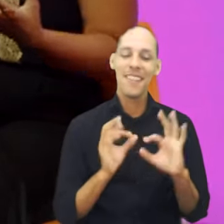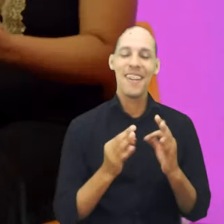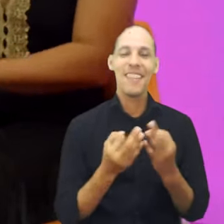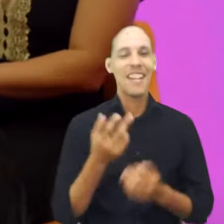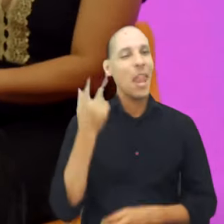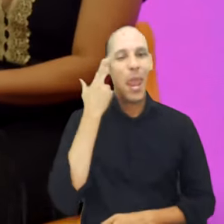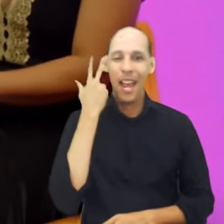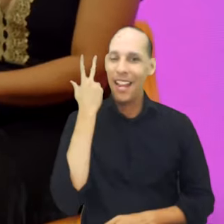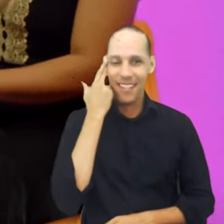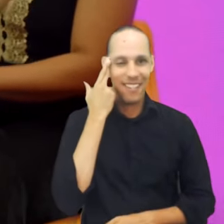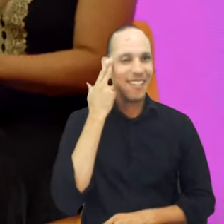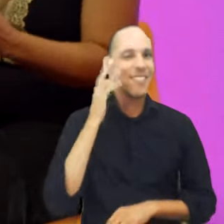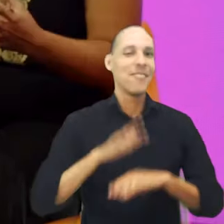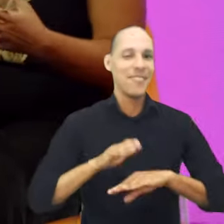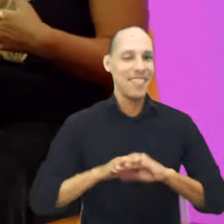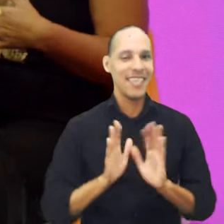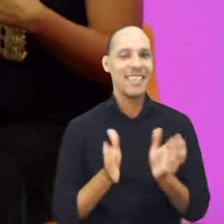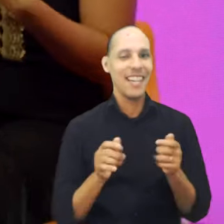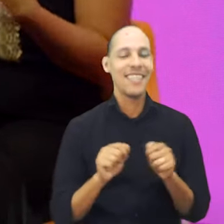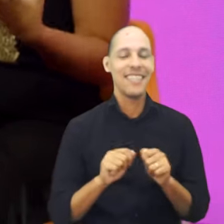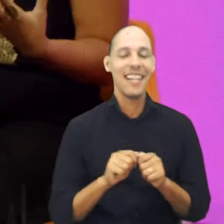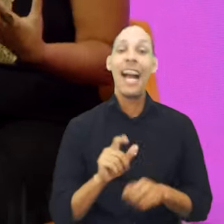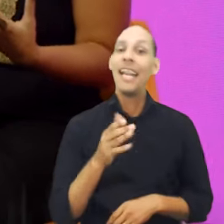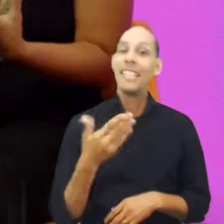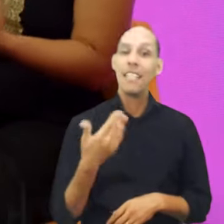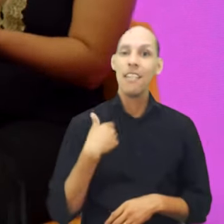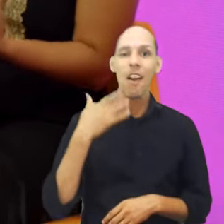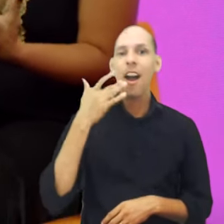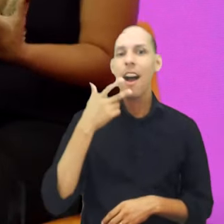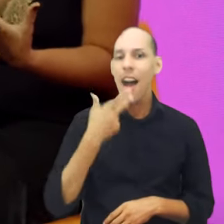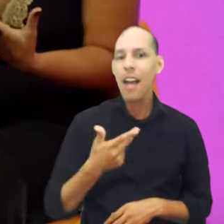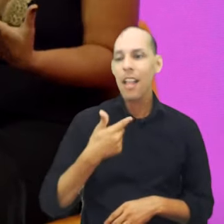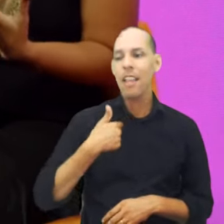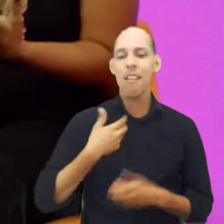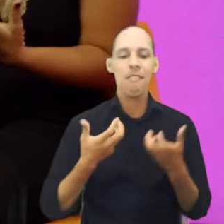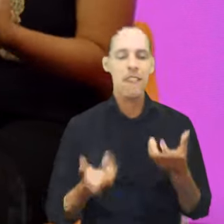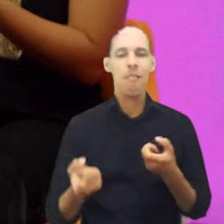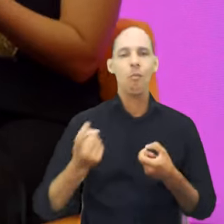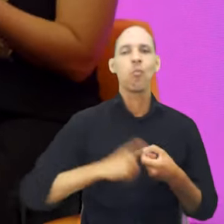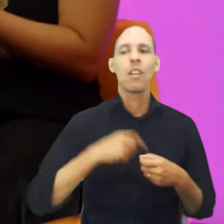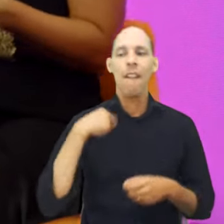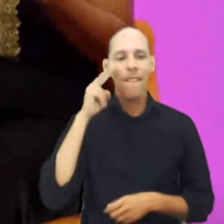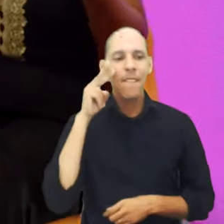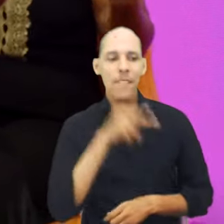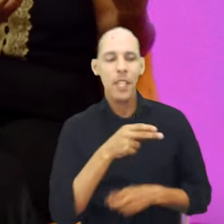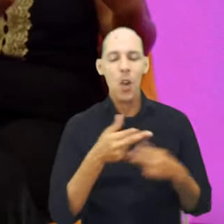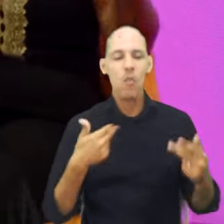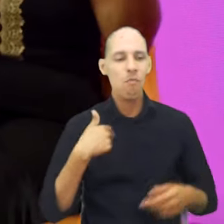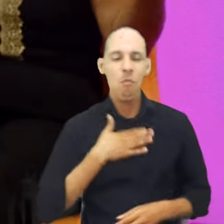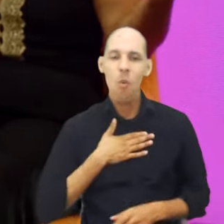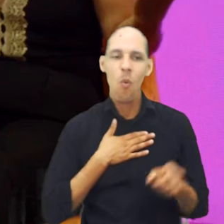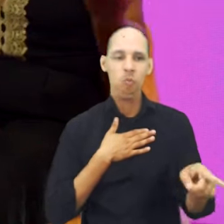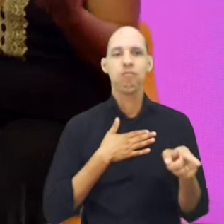família, quando eu falei que eu gostaria de voltar e que eu fui realmente olhar para algo que eu gostasse,